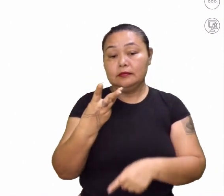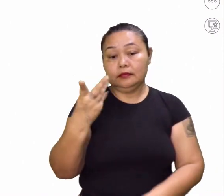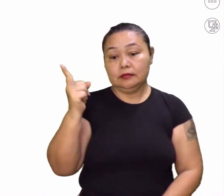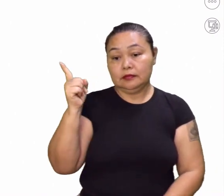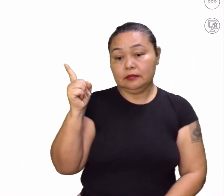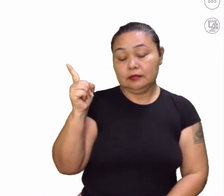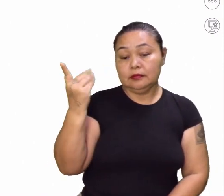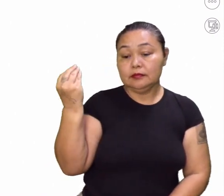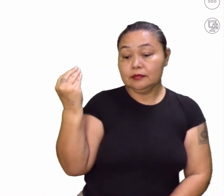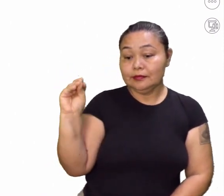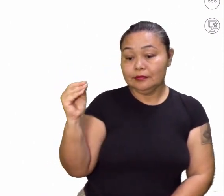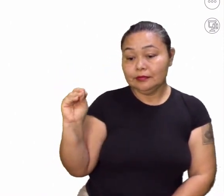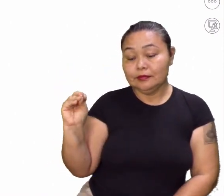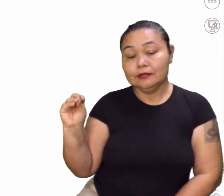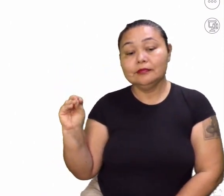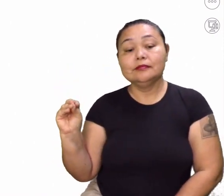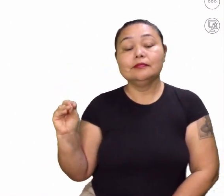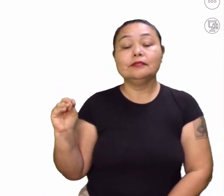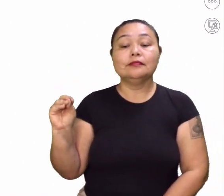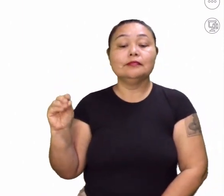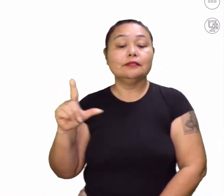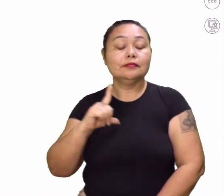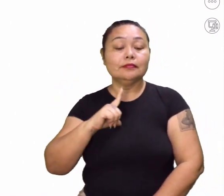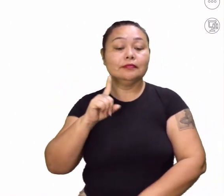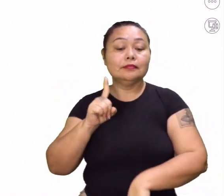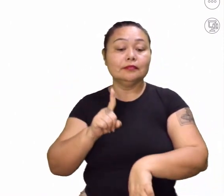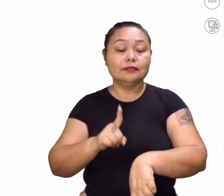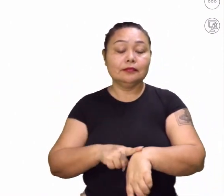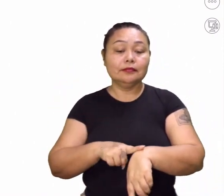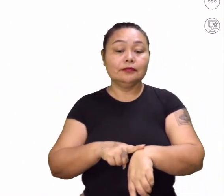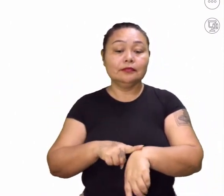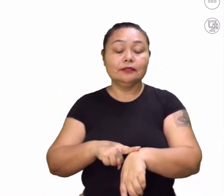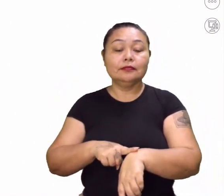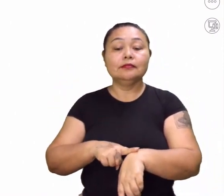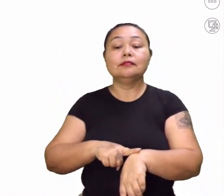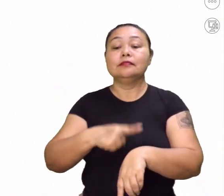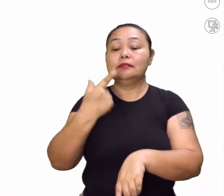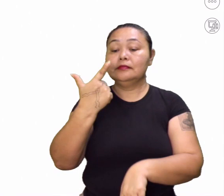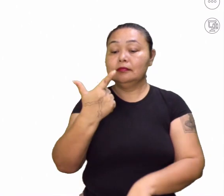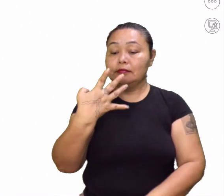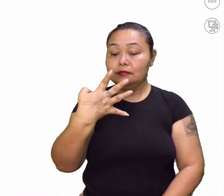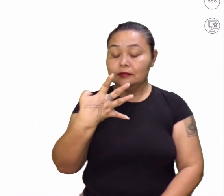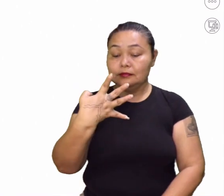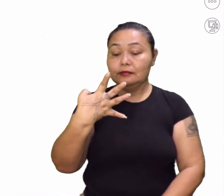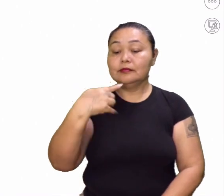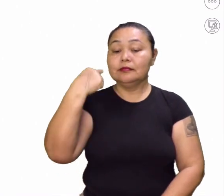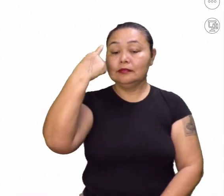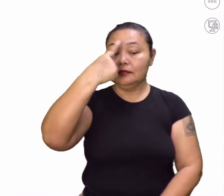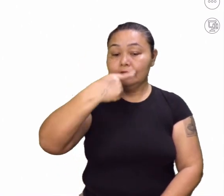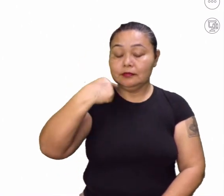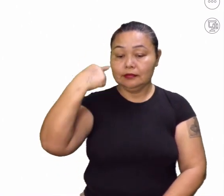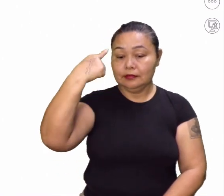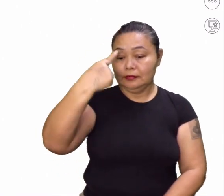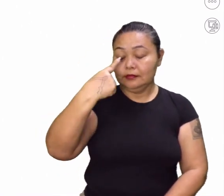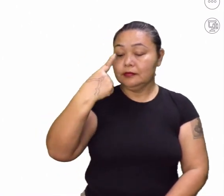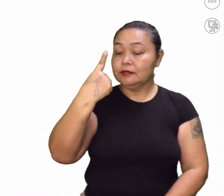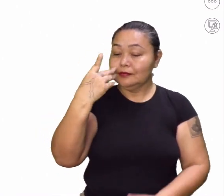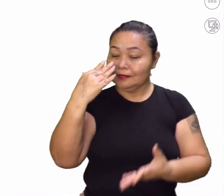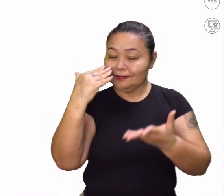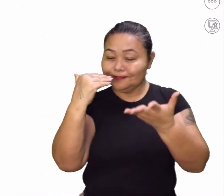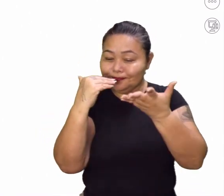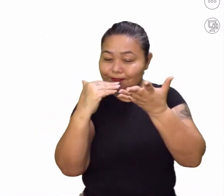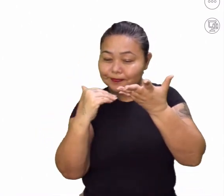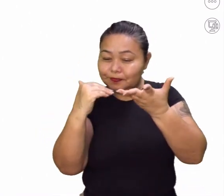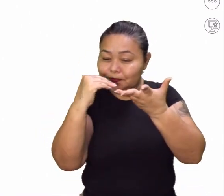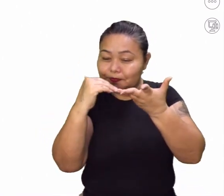agora colocamos lá, ó, tem a duração de 24 horas, mas são quebrados, né? E quando a gente